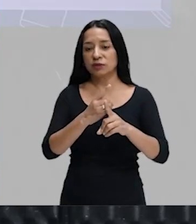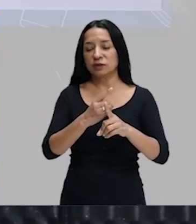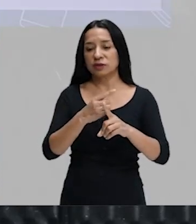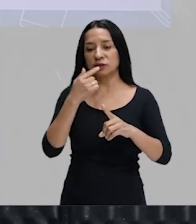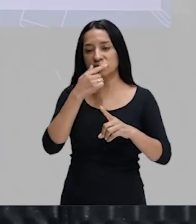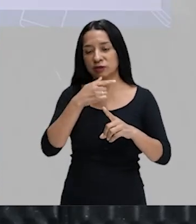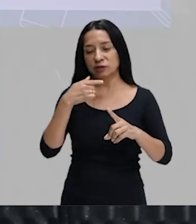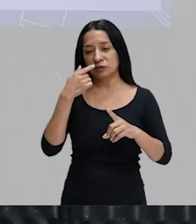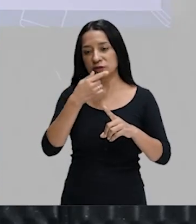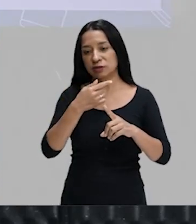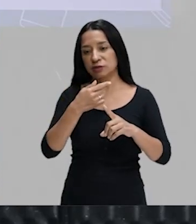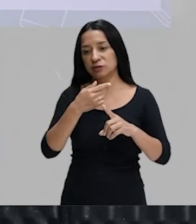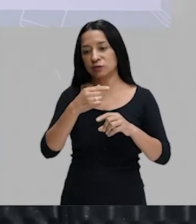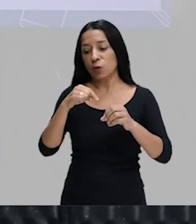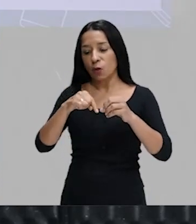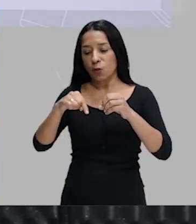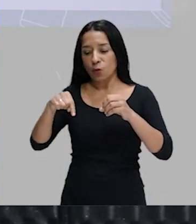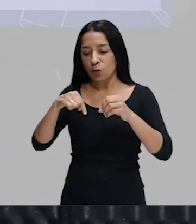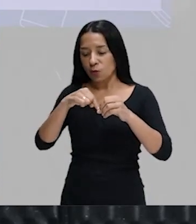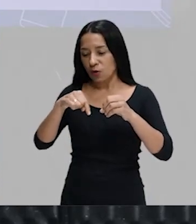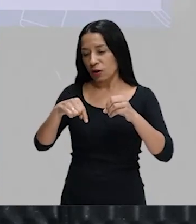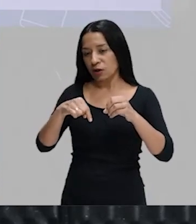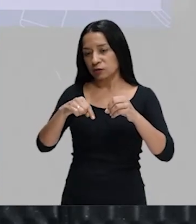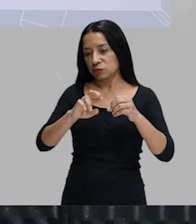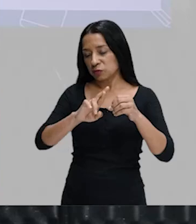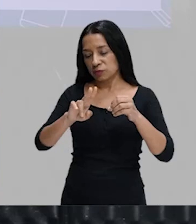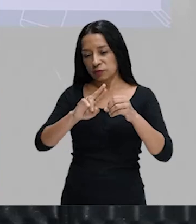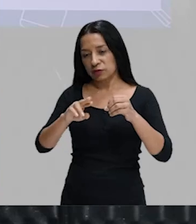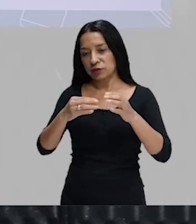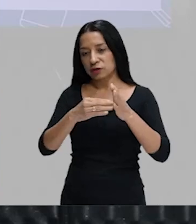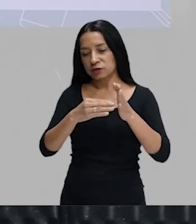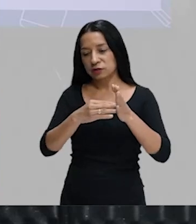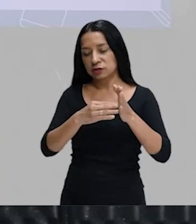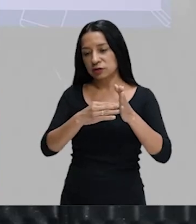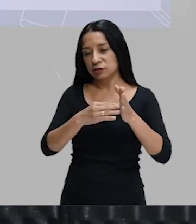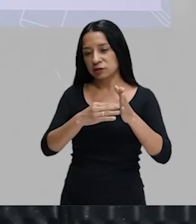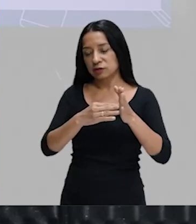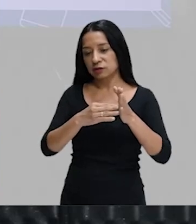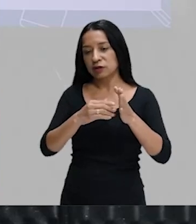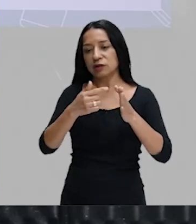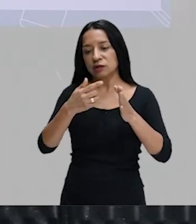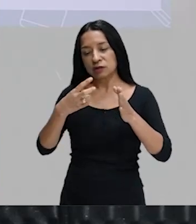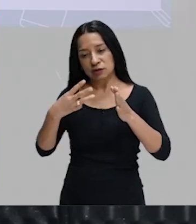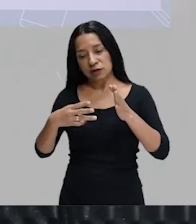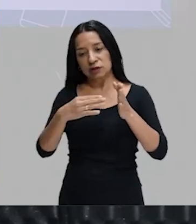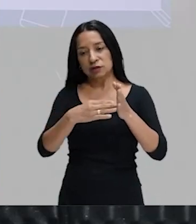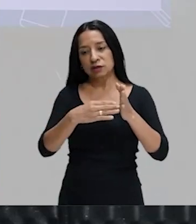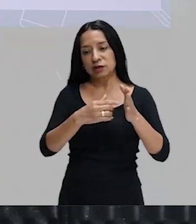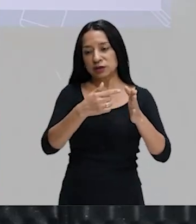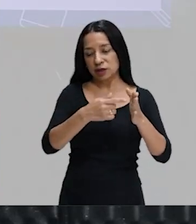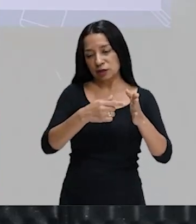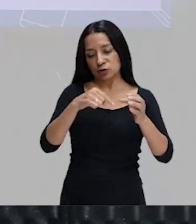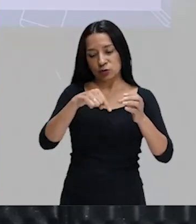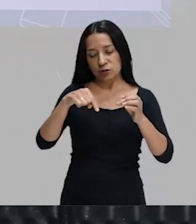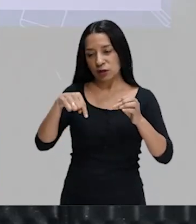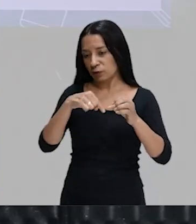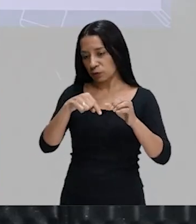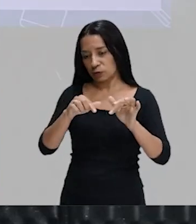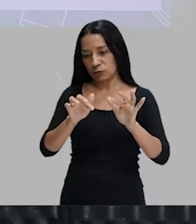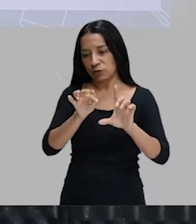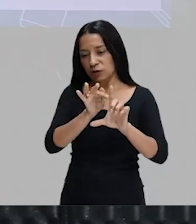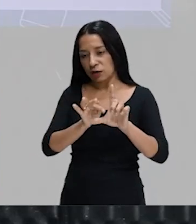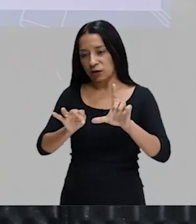glicídios com átomos de carbono que varia de 3 a 7 átomos. Essa aqui é a fórmula geral